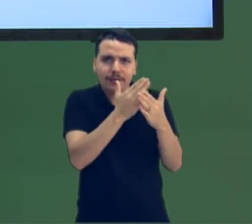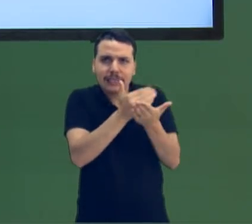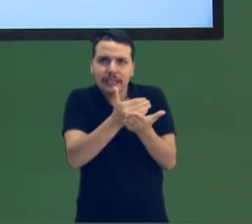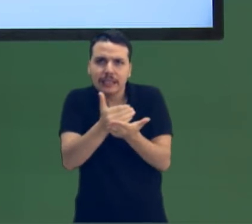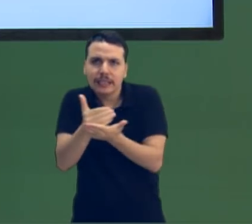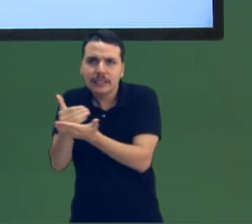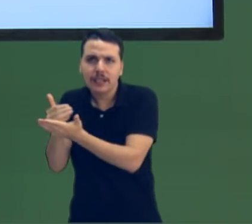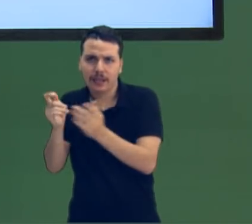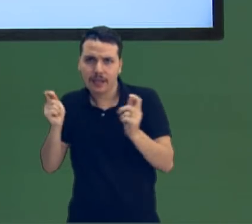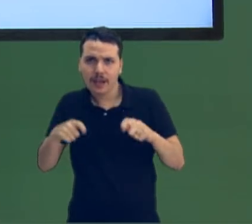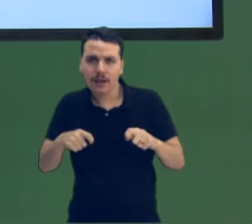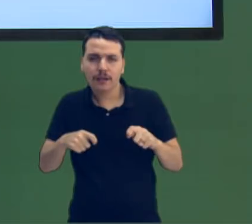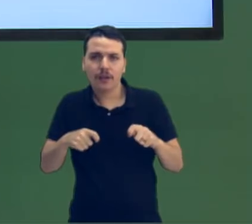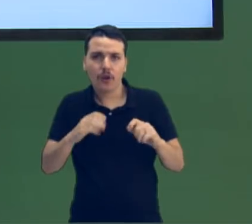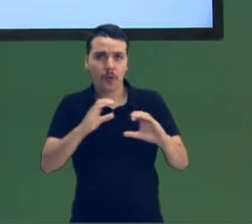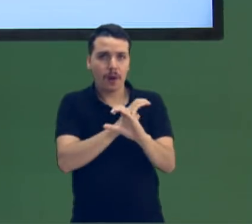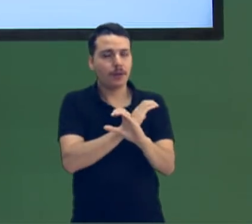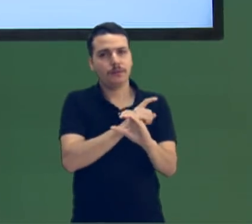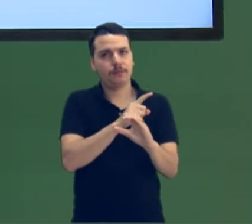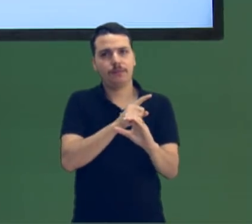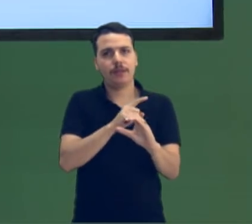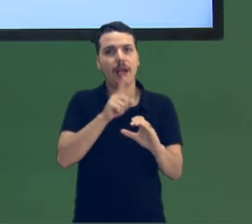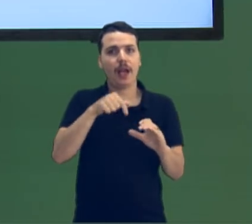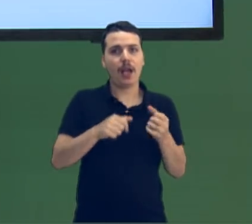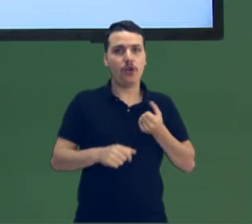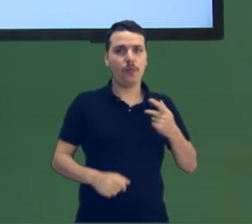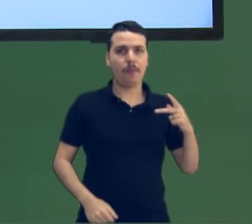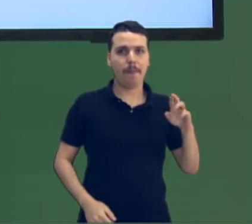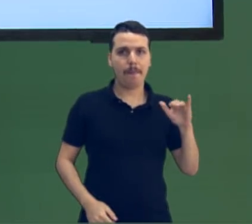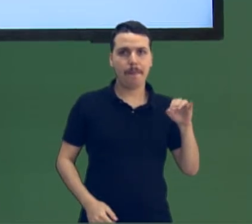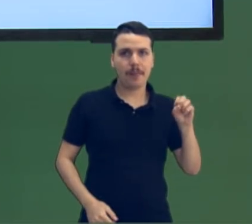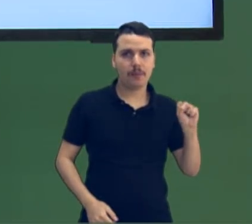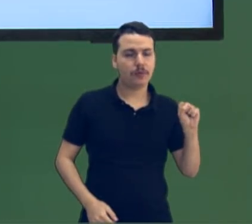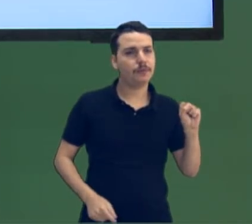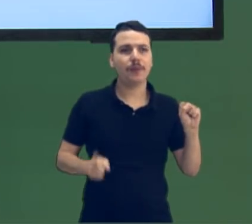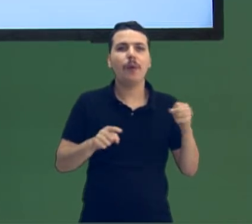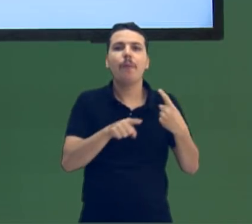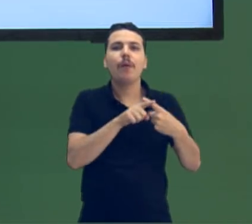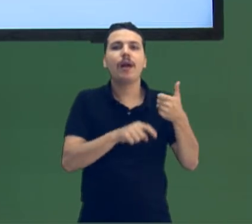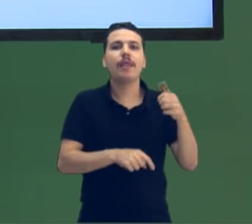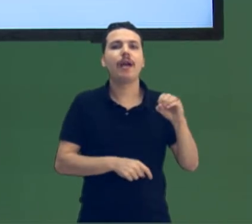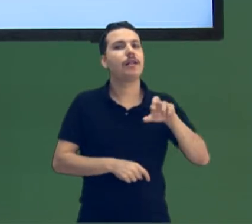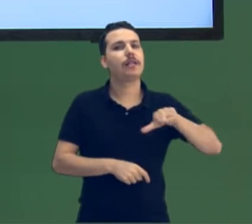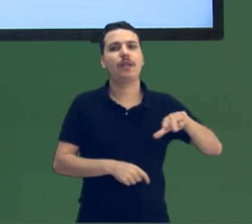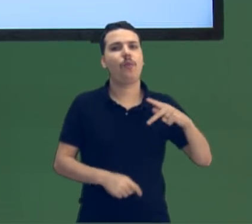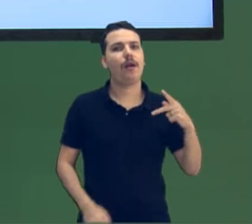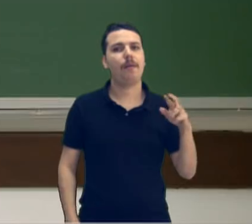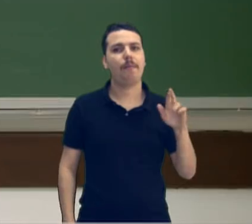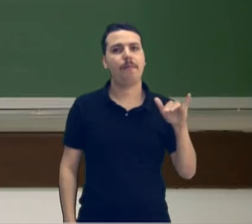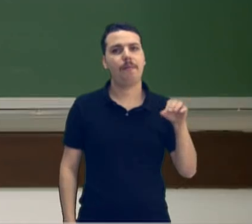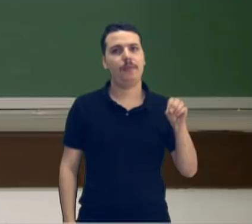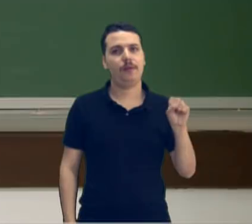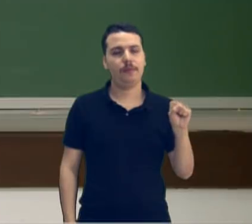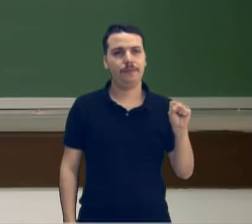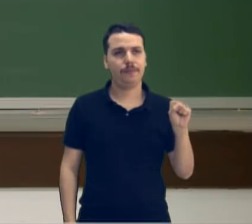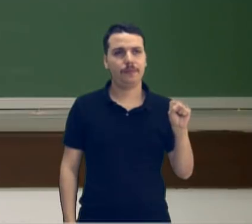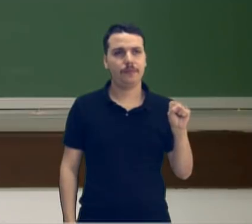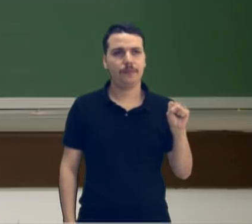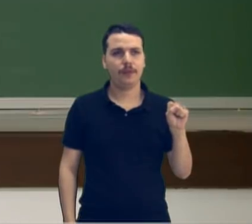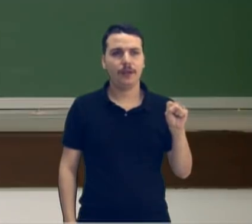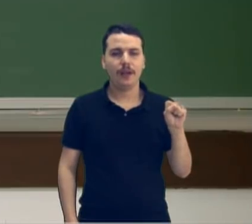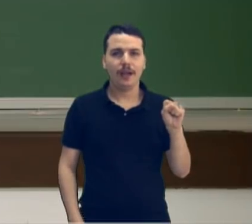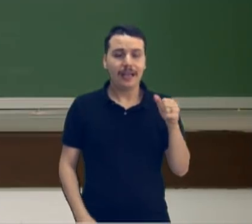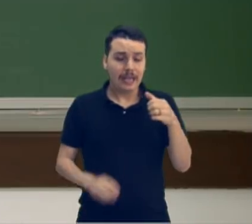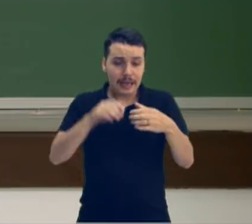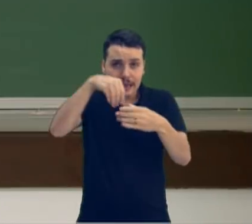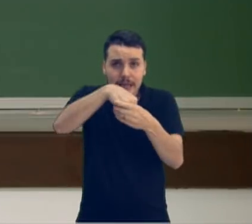Não. É a decomposição em fatores primos? Não, porque o 10 não é primo. O 10, aqui dentro